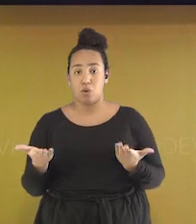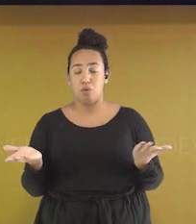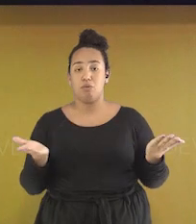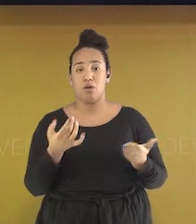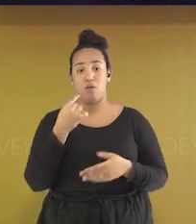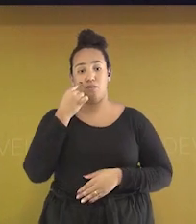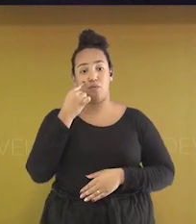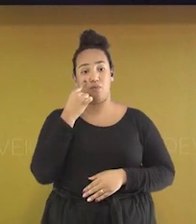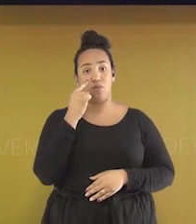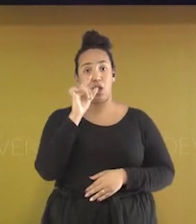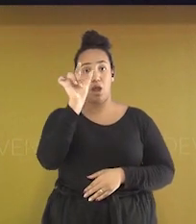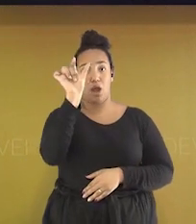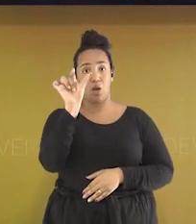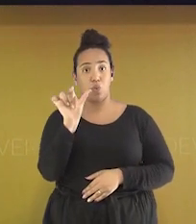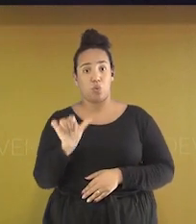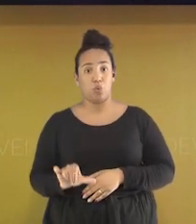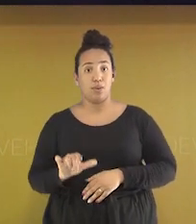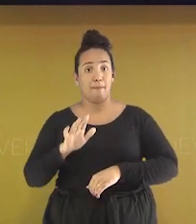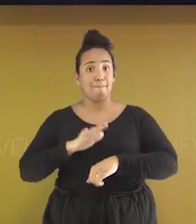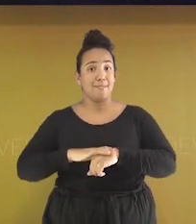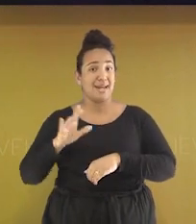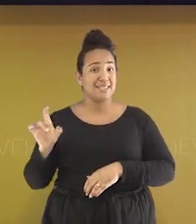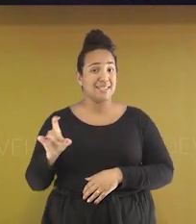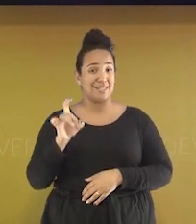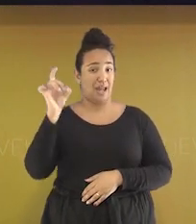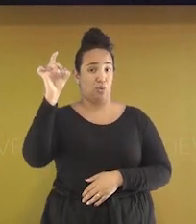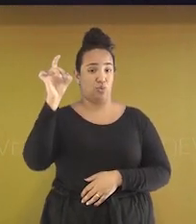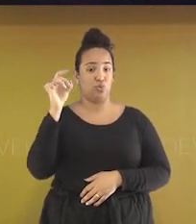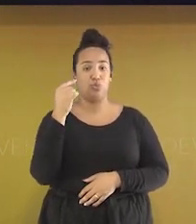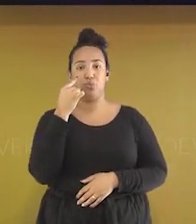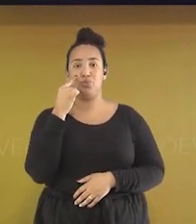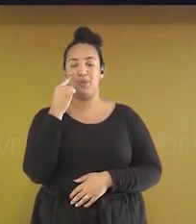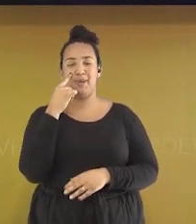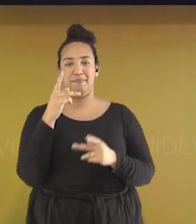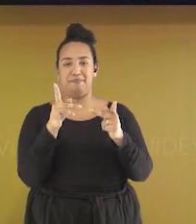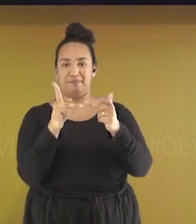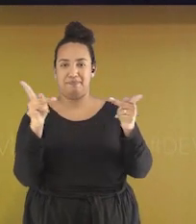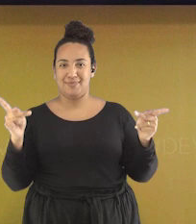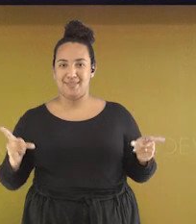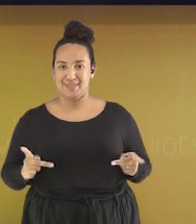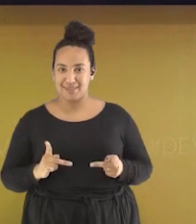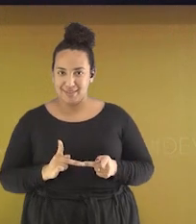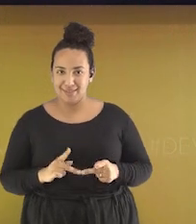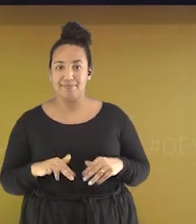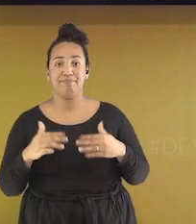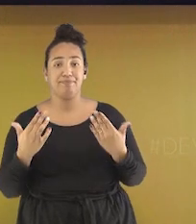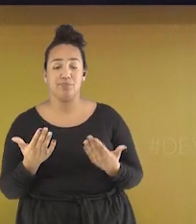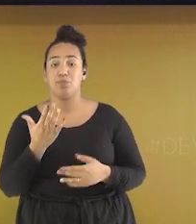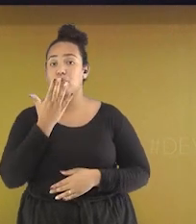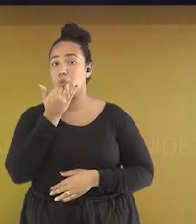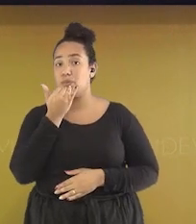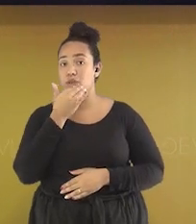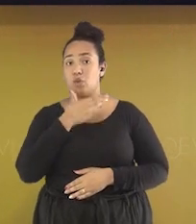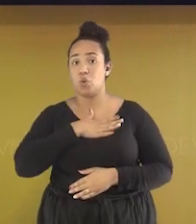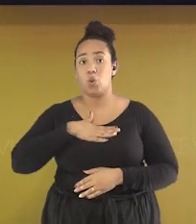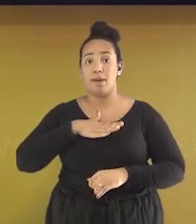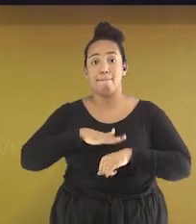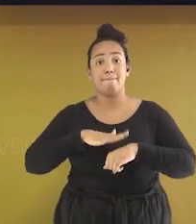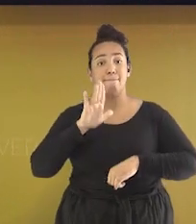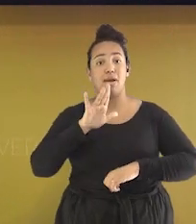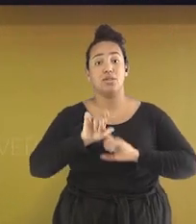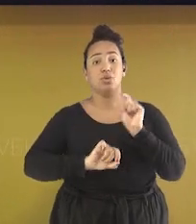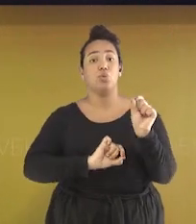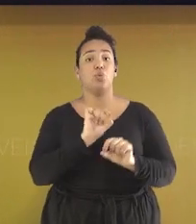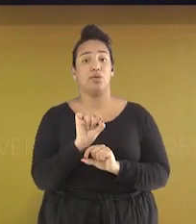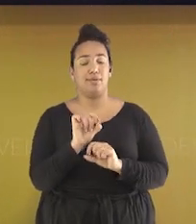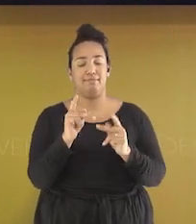coluna que se encontra mais alta no gráfico, que no nosso caso é a da pizza. Logo, o alimento